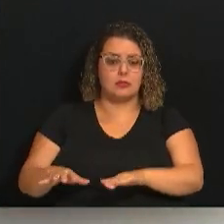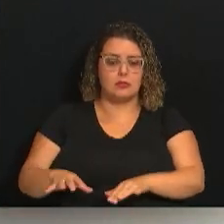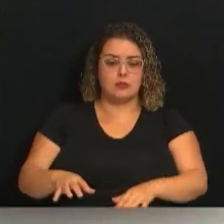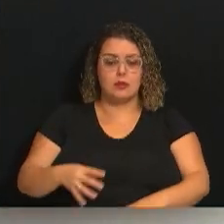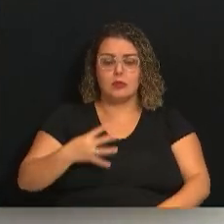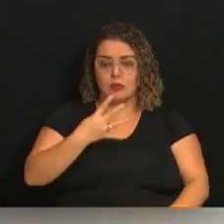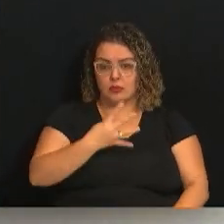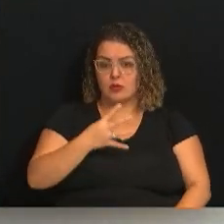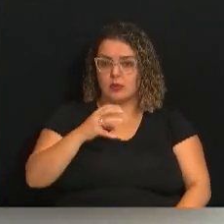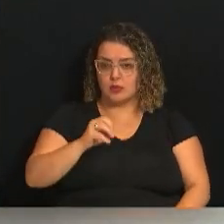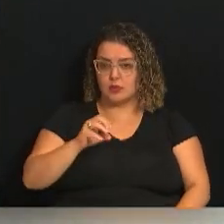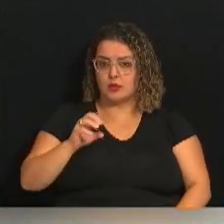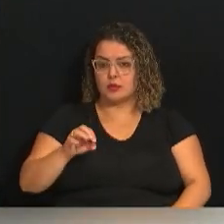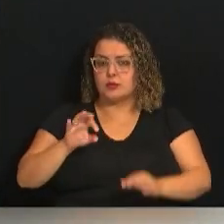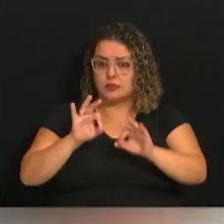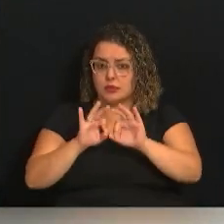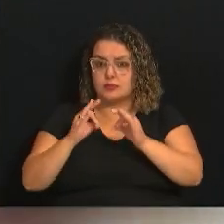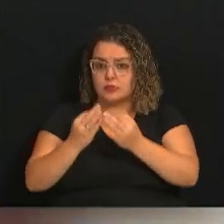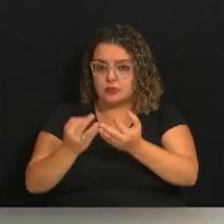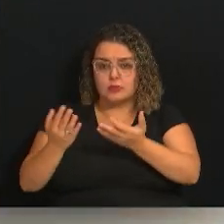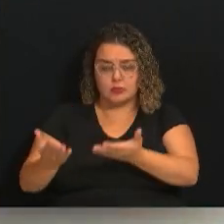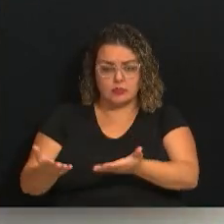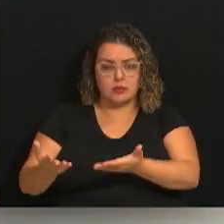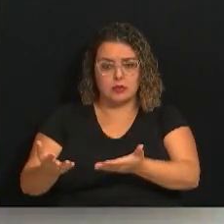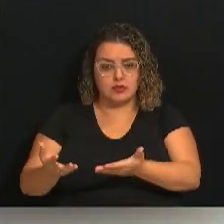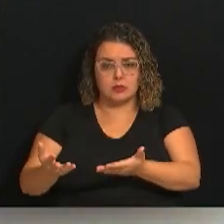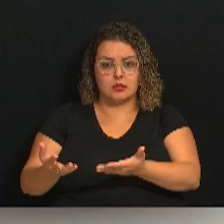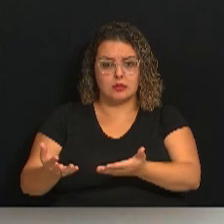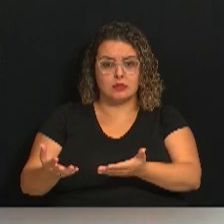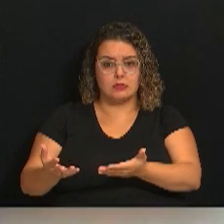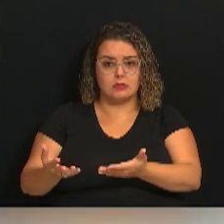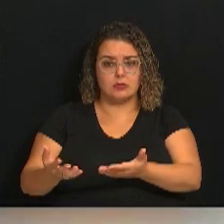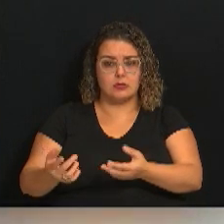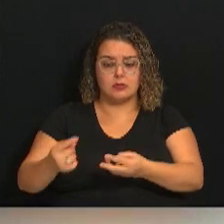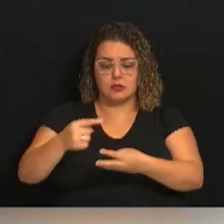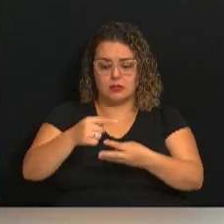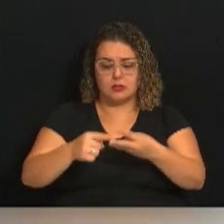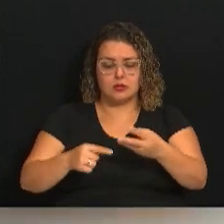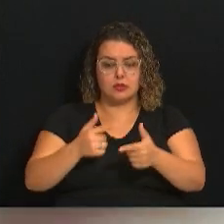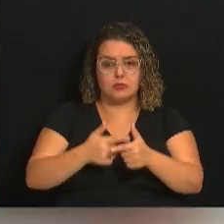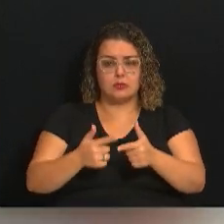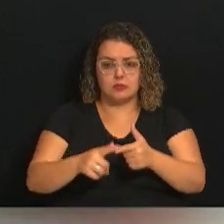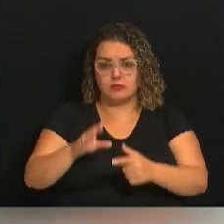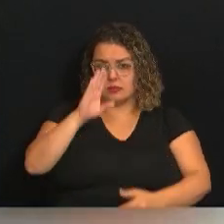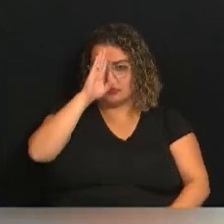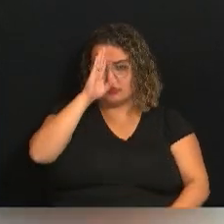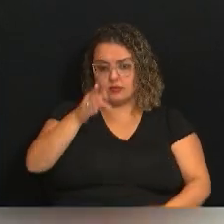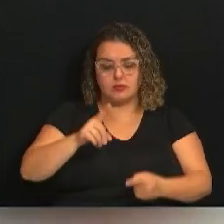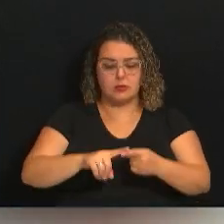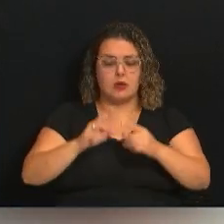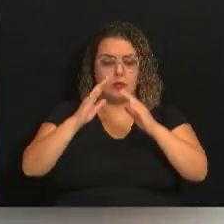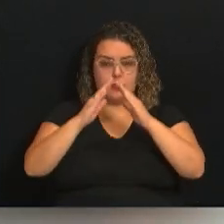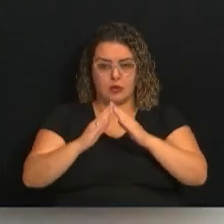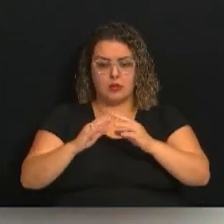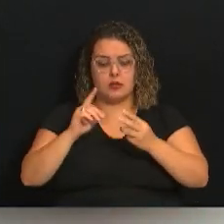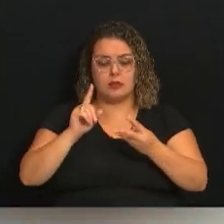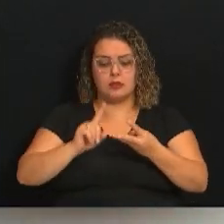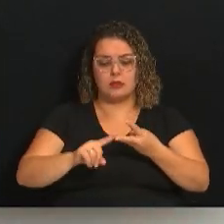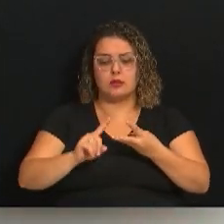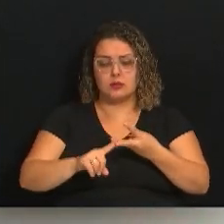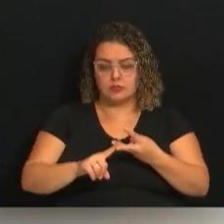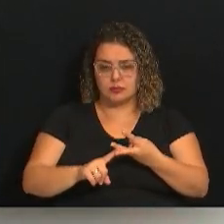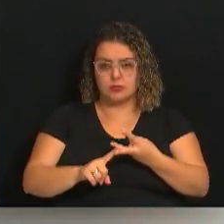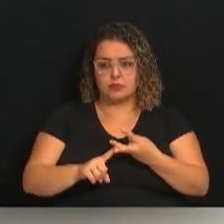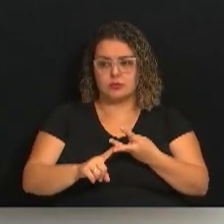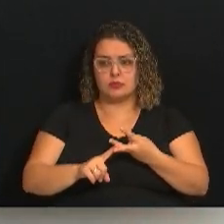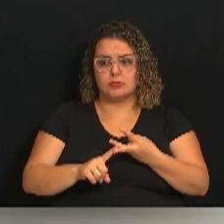400 famílias e resolve 3 problemas principais. A moradia, né,